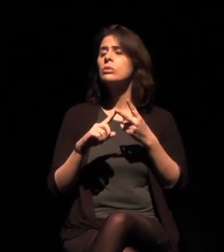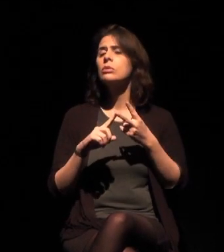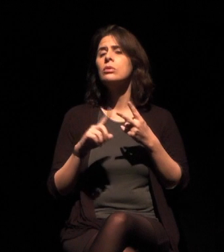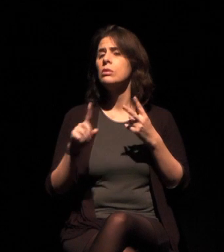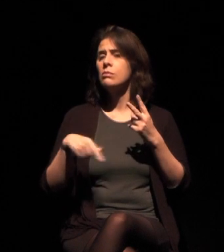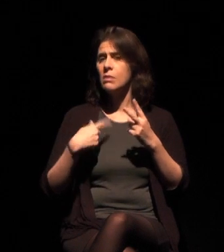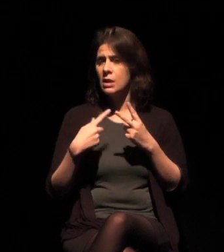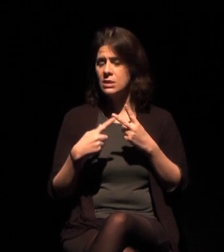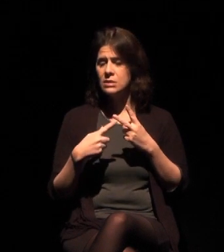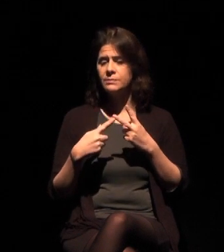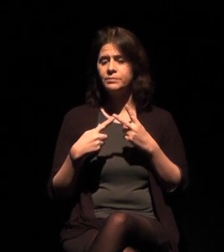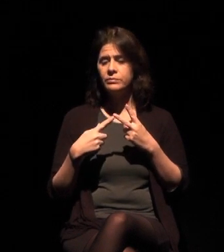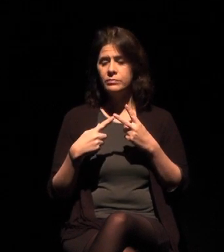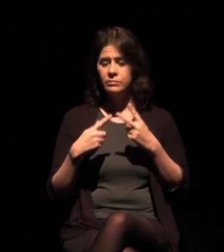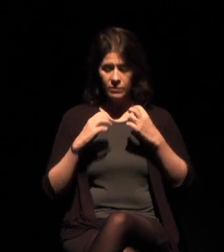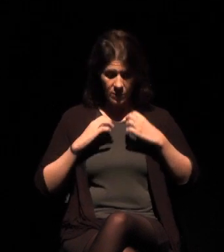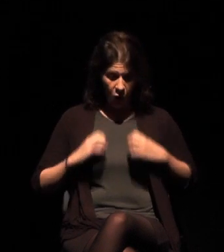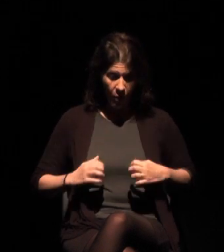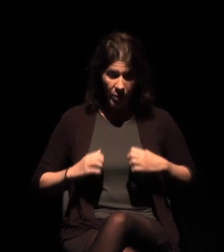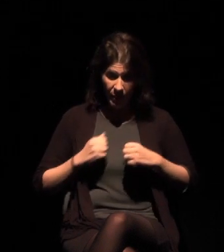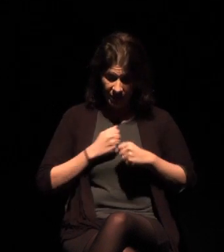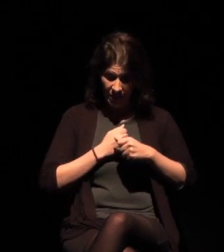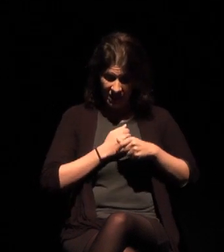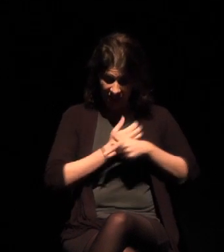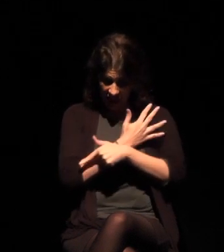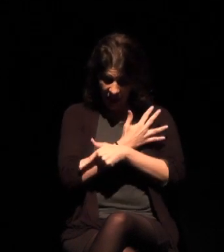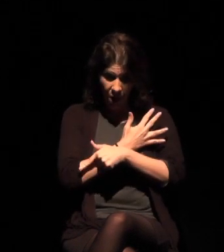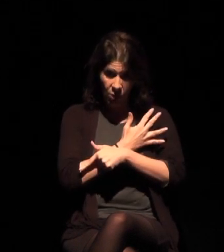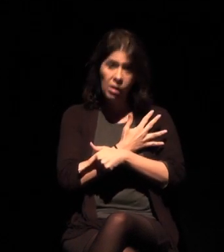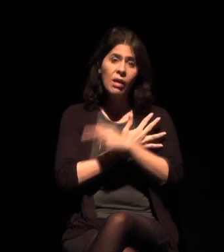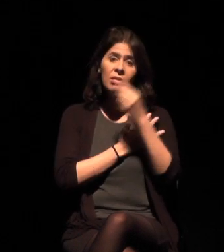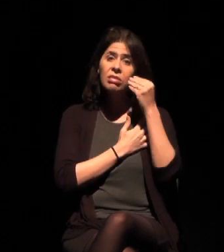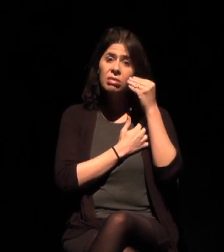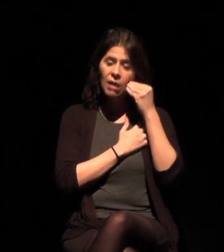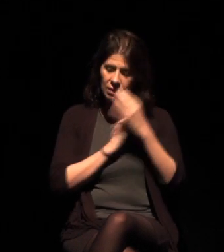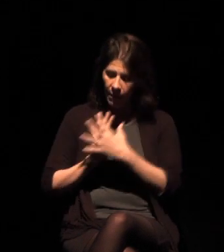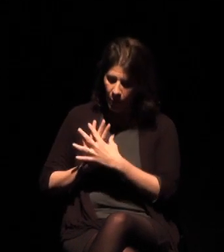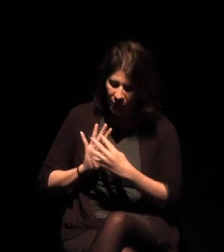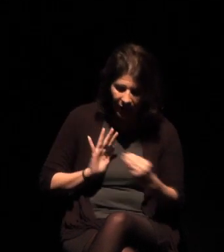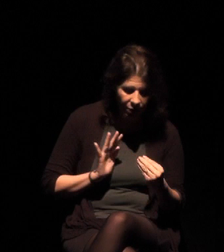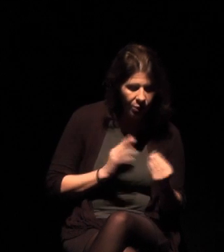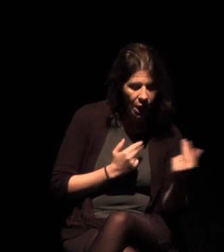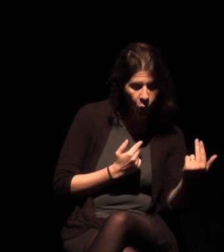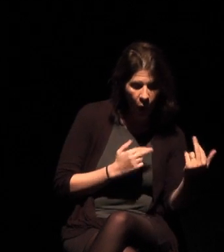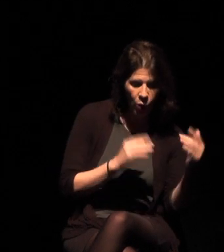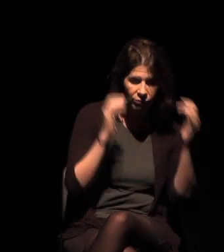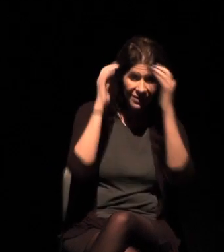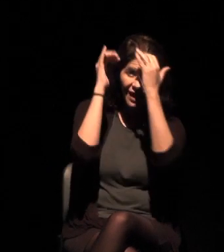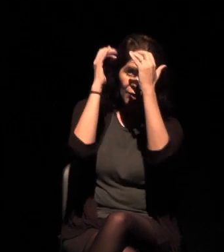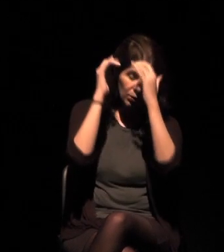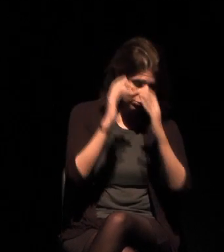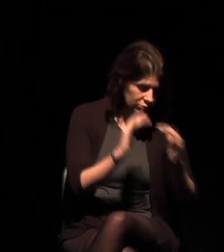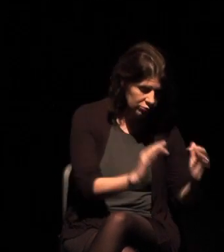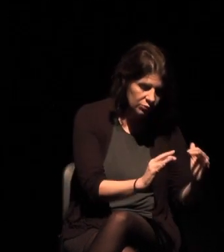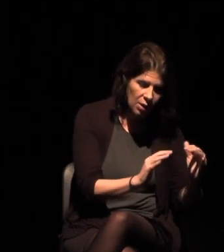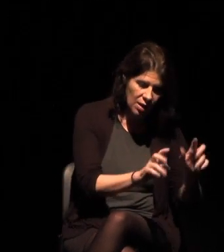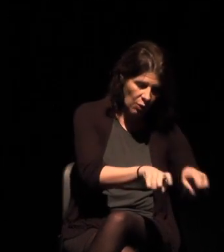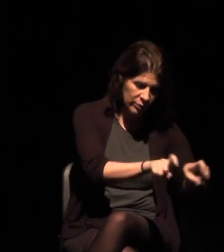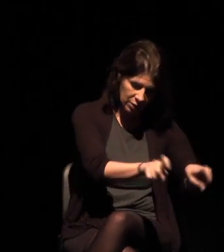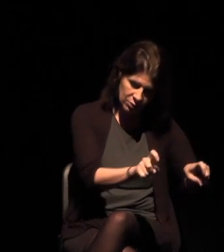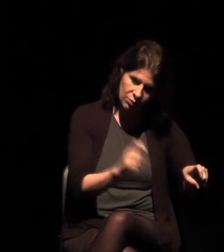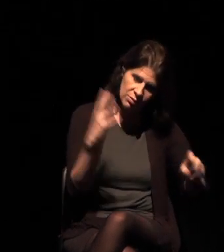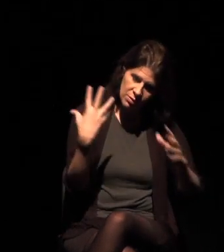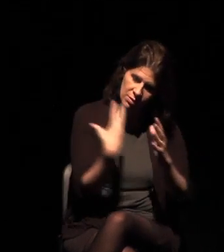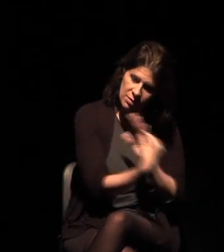reproduzir o comportamento natural do ser humano que a gente nem conhece direito mas se tenta reproduzir os sons redes neurais